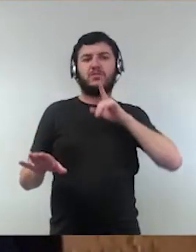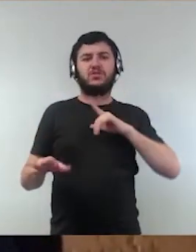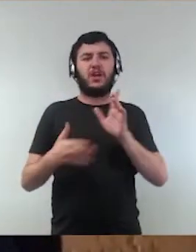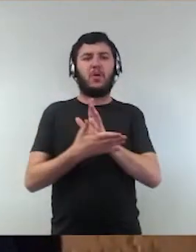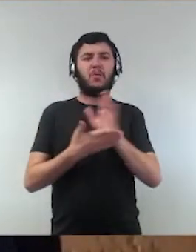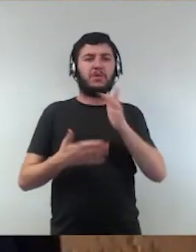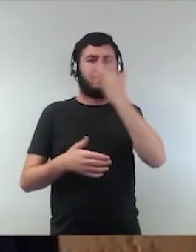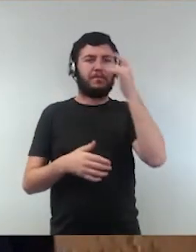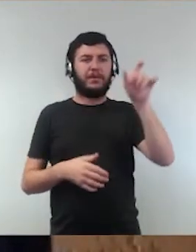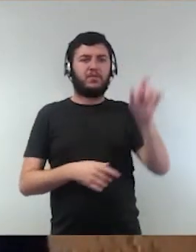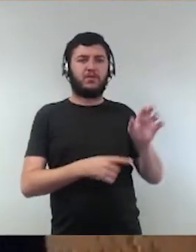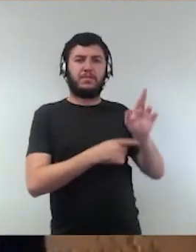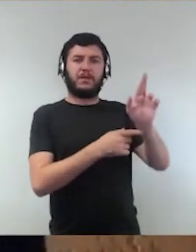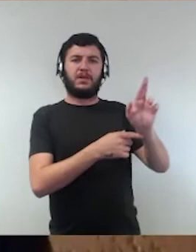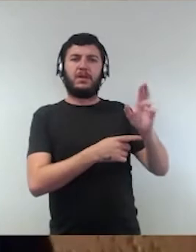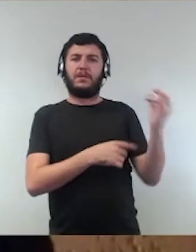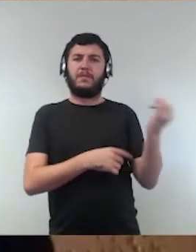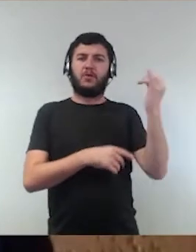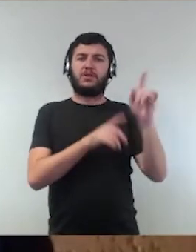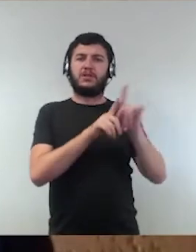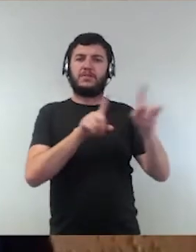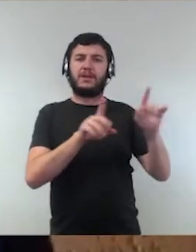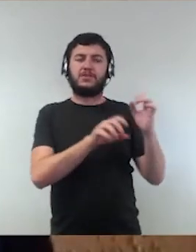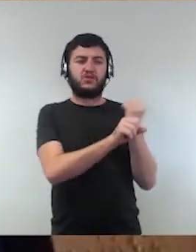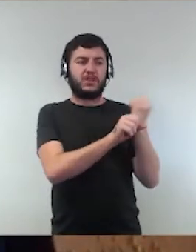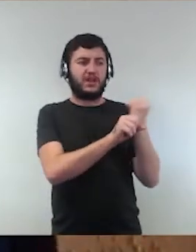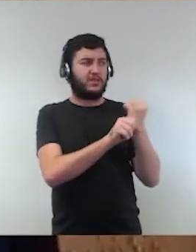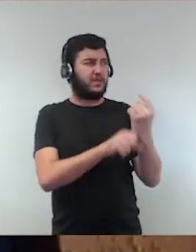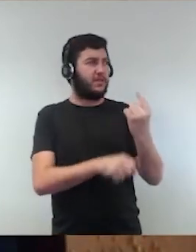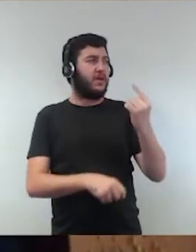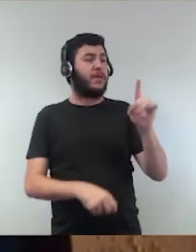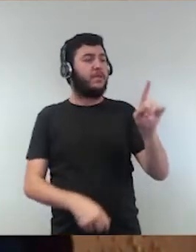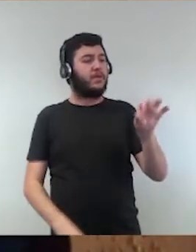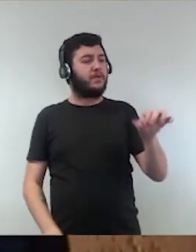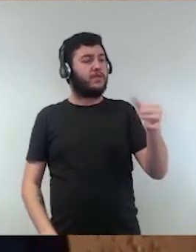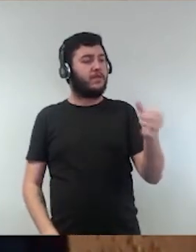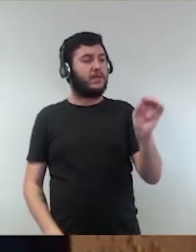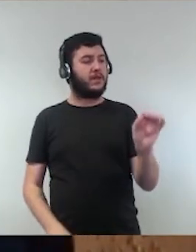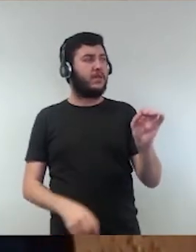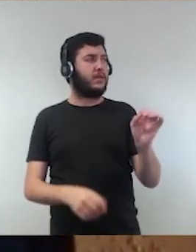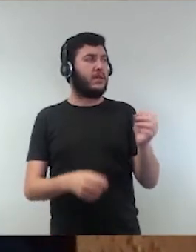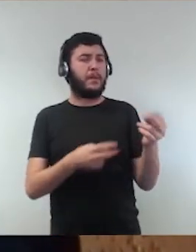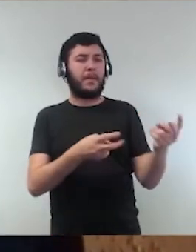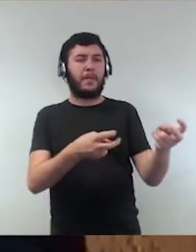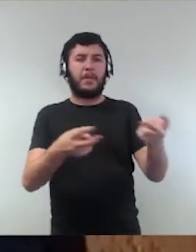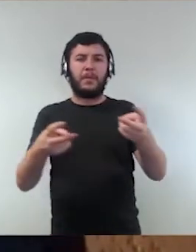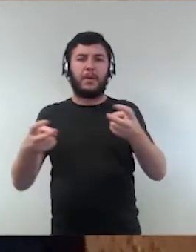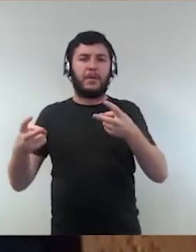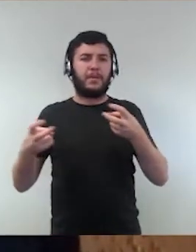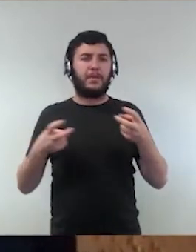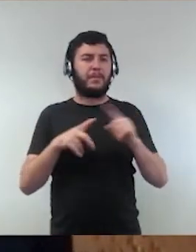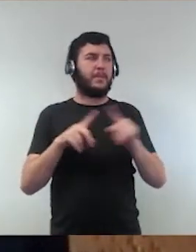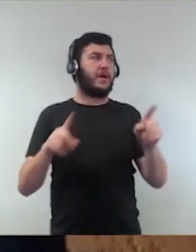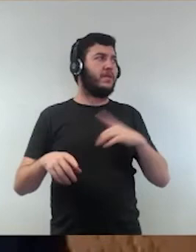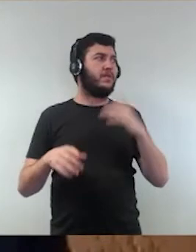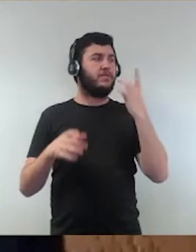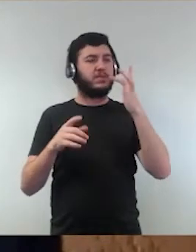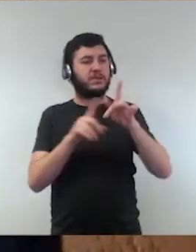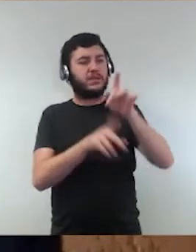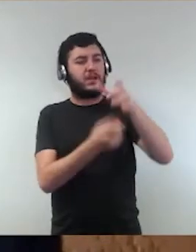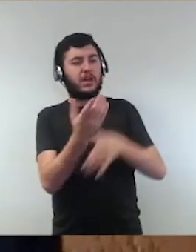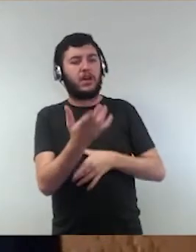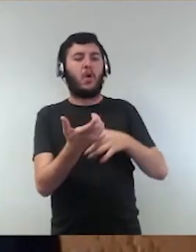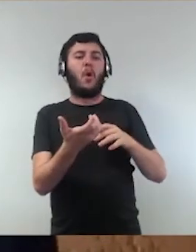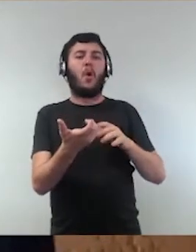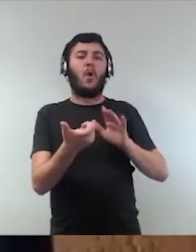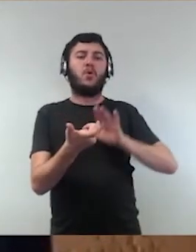dos anos 60, começaram a perceber, o próprio Alan Westin tratou não sei se foi ele que cunhou o termo, mas ele chegou a